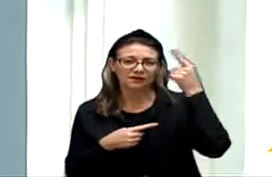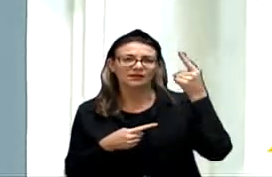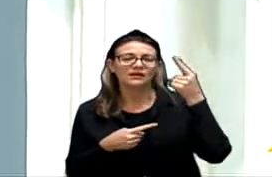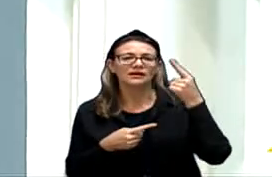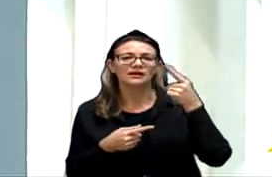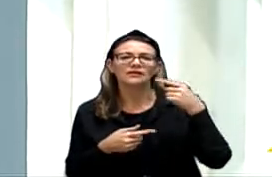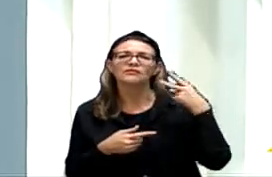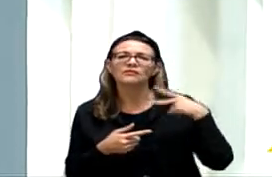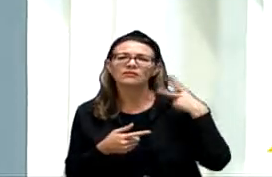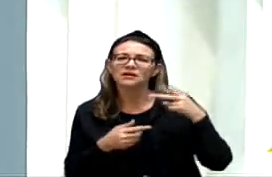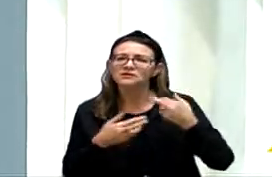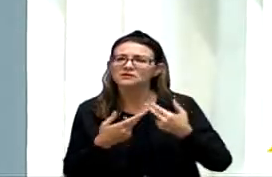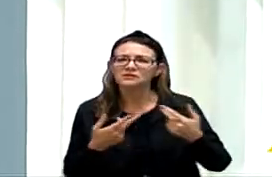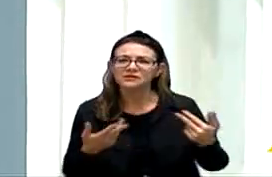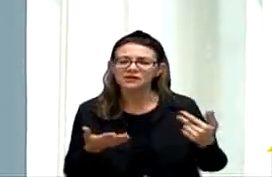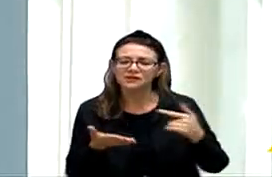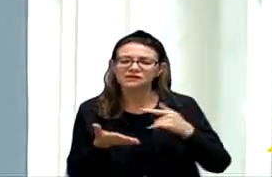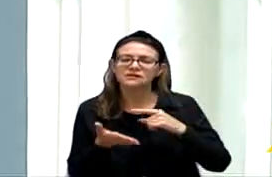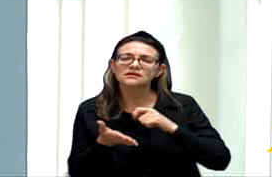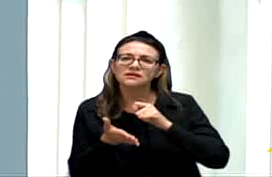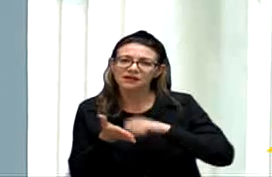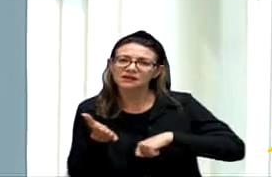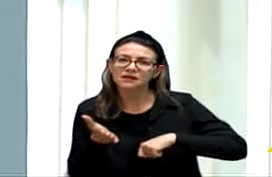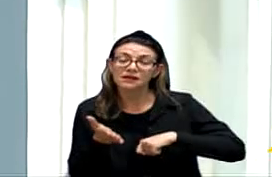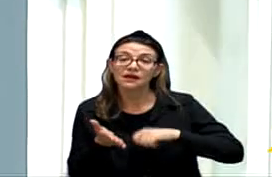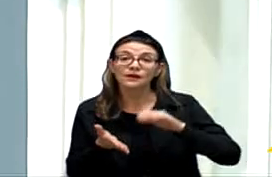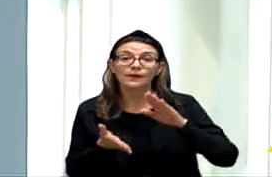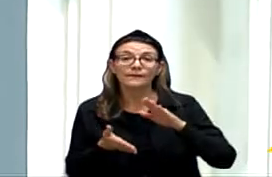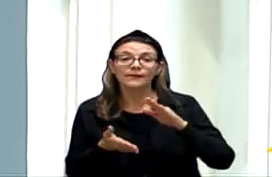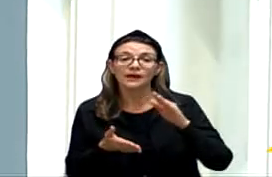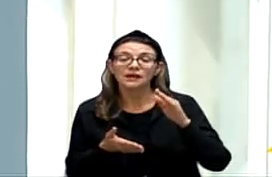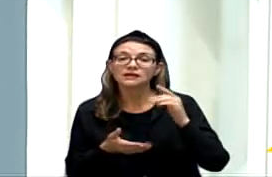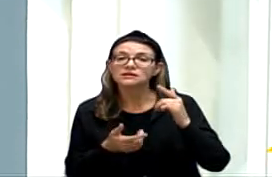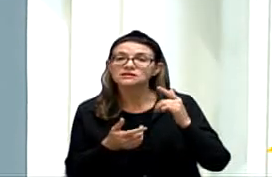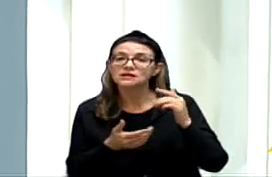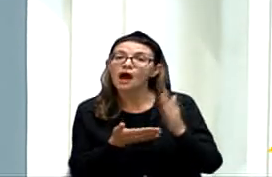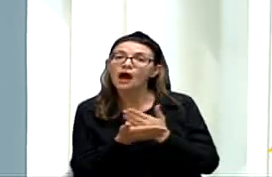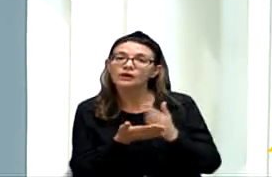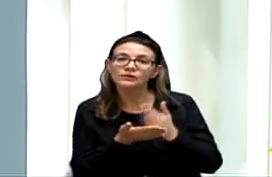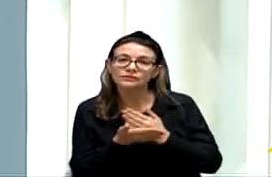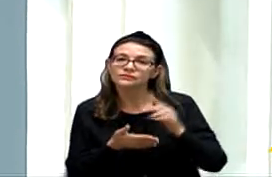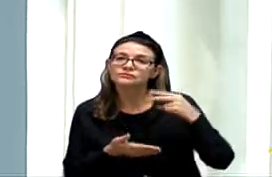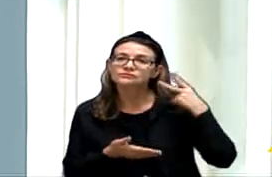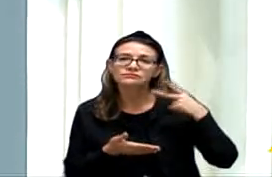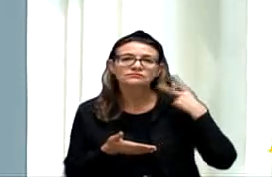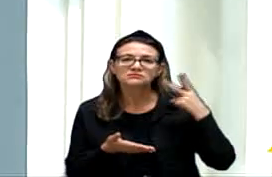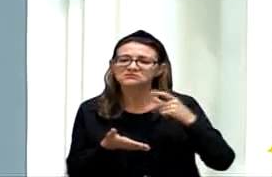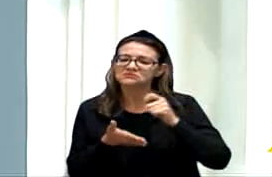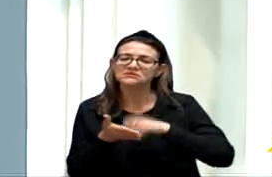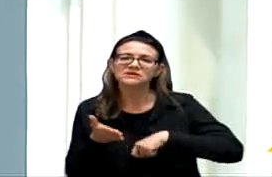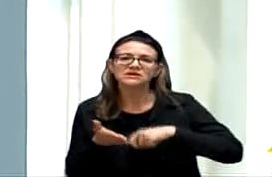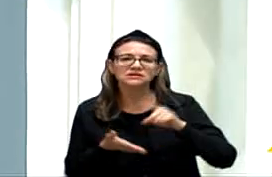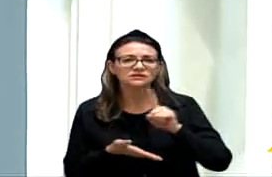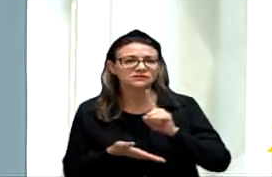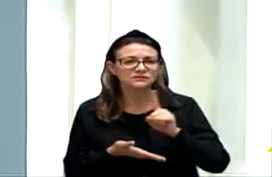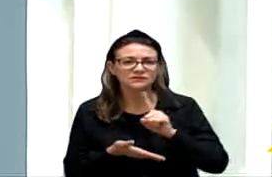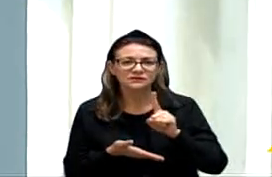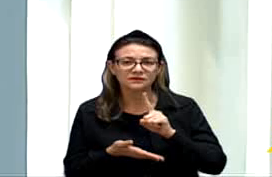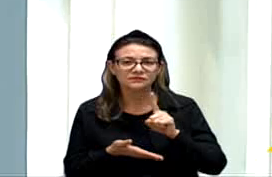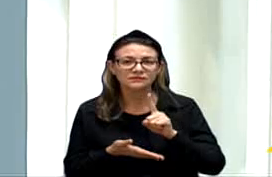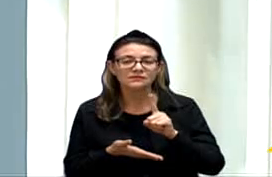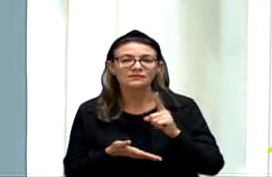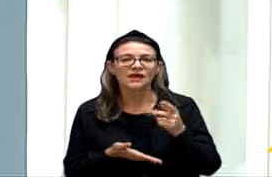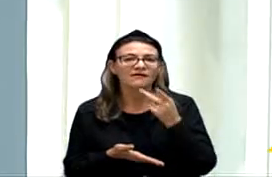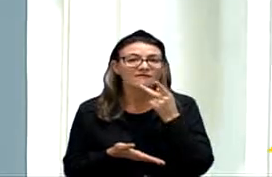brasileiro assinou e os outros vereadores não assinaram o nosso pedido de CPI Então acho que para Além de falar sobre fiscalização é